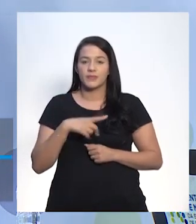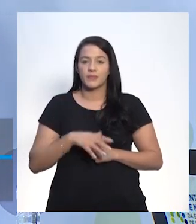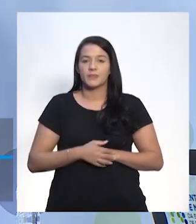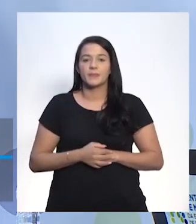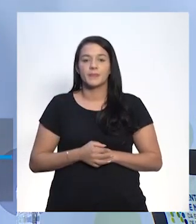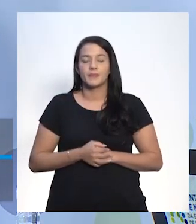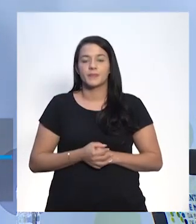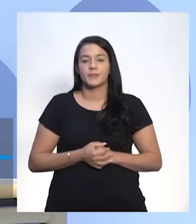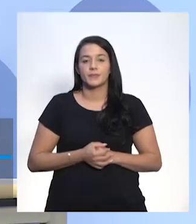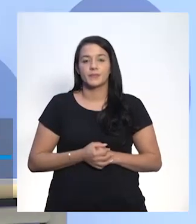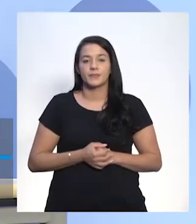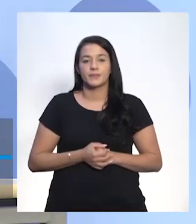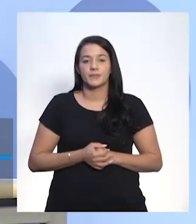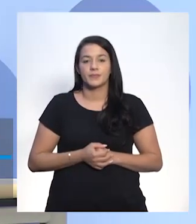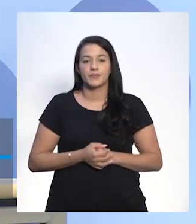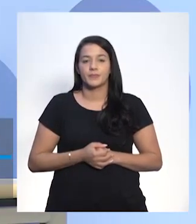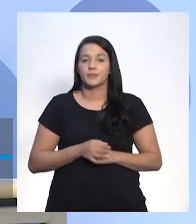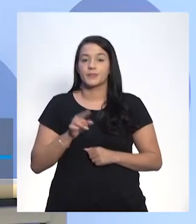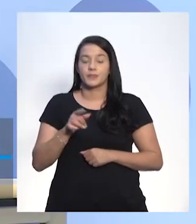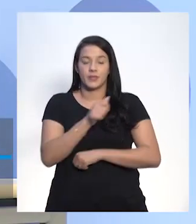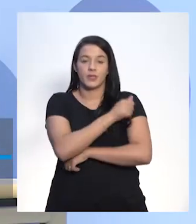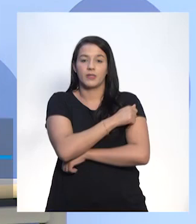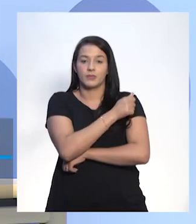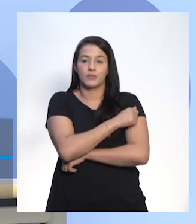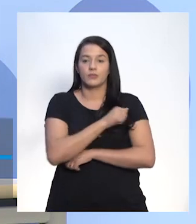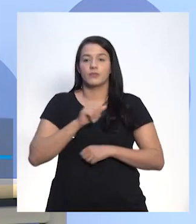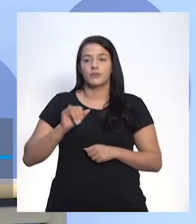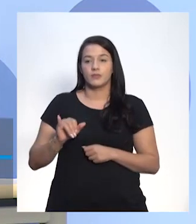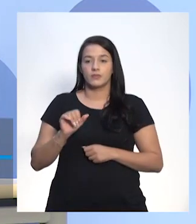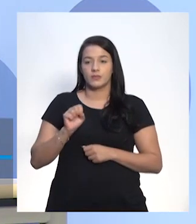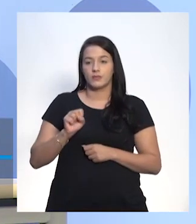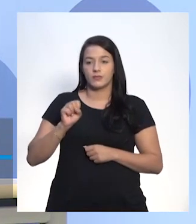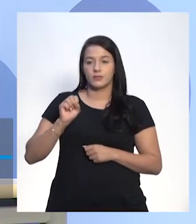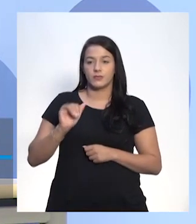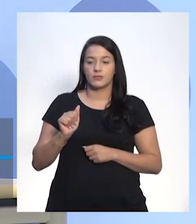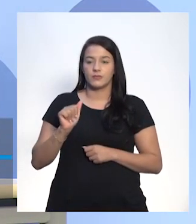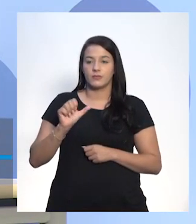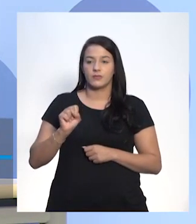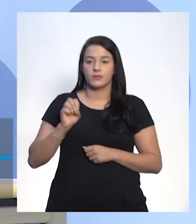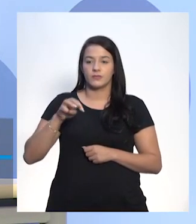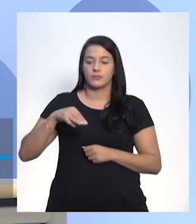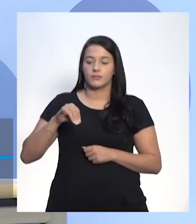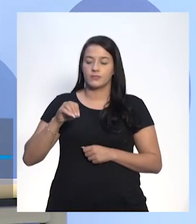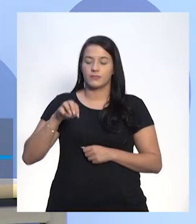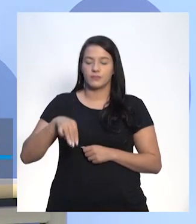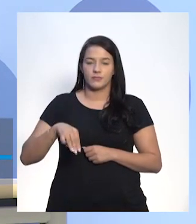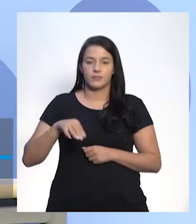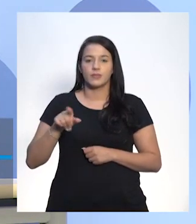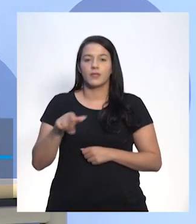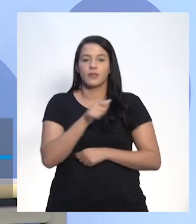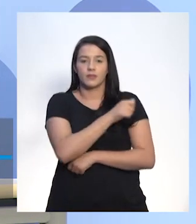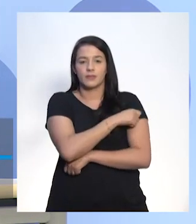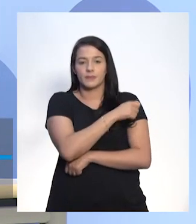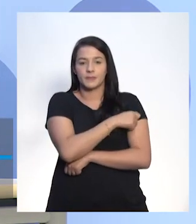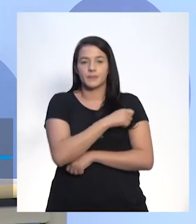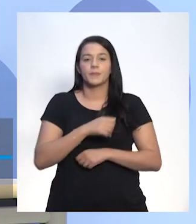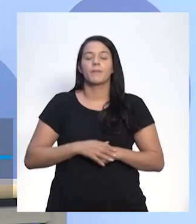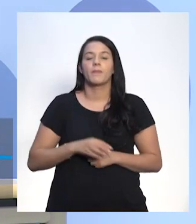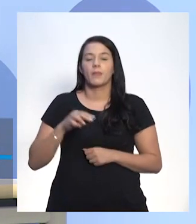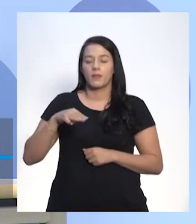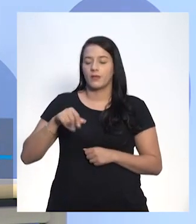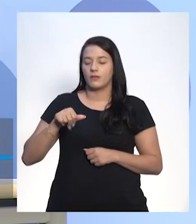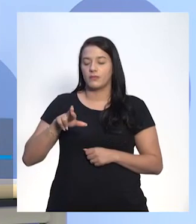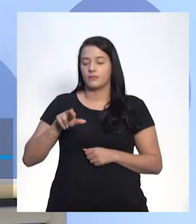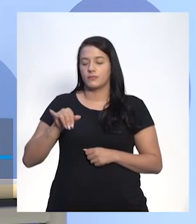Ok. A aluna Yasmin, novamente, Pamela, o aluno, a Maria Luísa